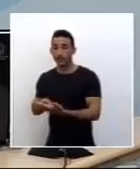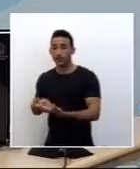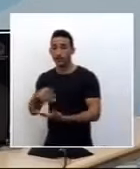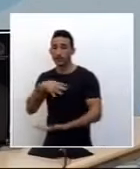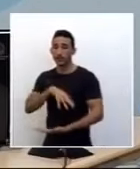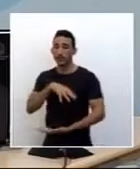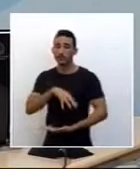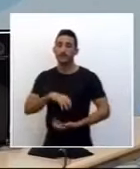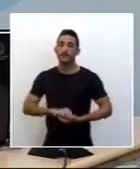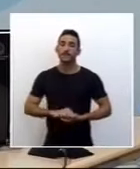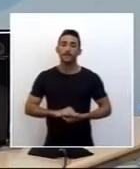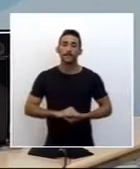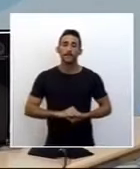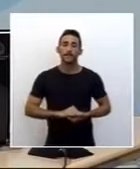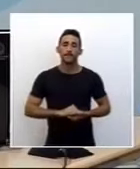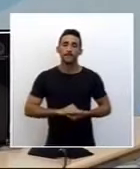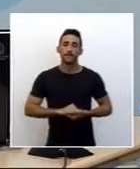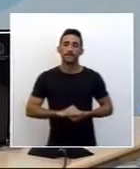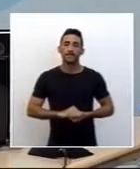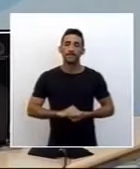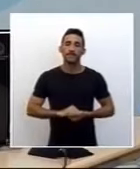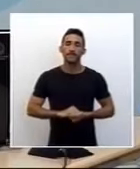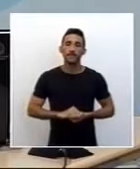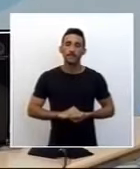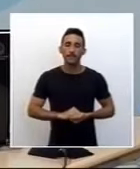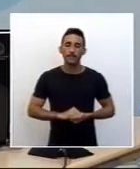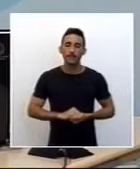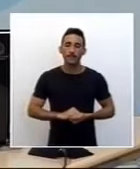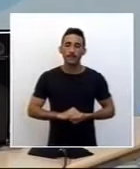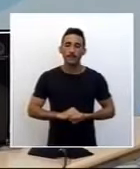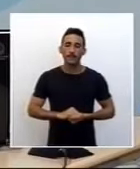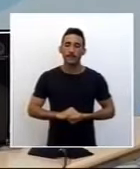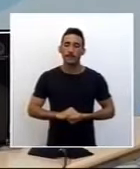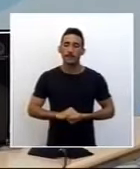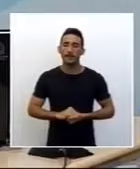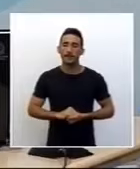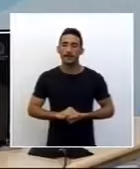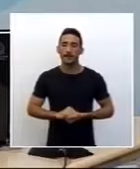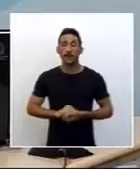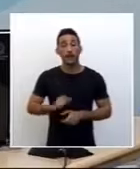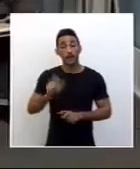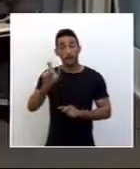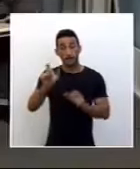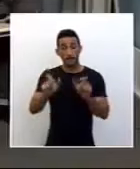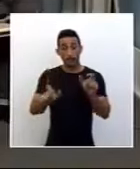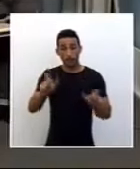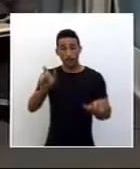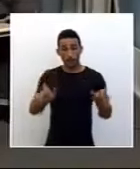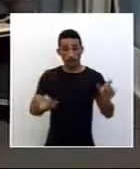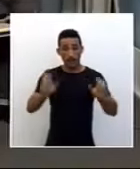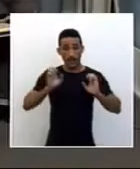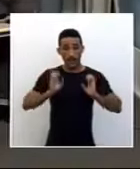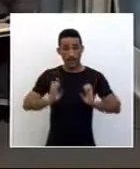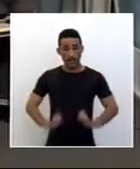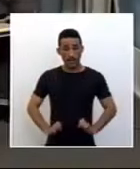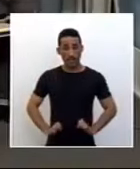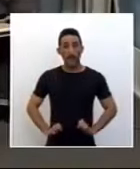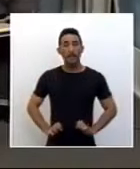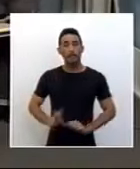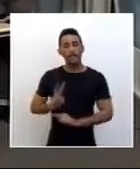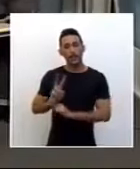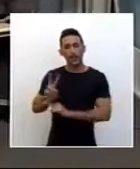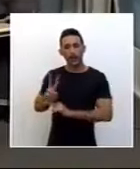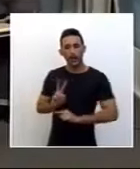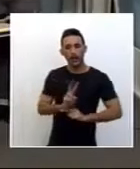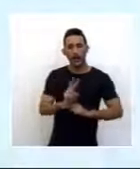Pizza e por fora e a Pita pessoas éticas para o tratamento de